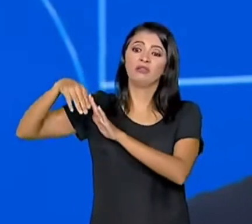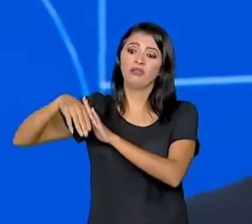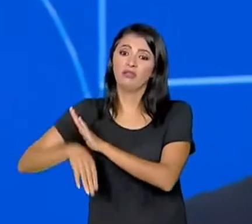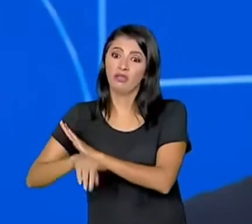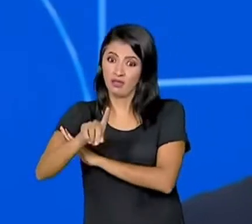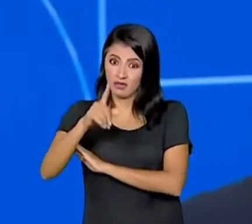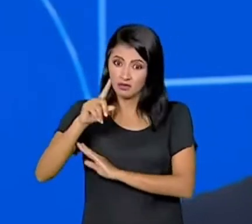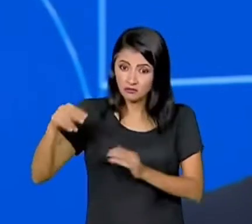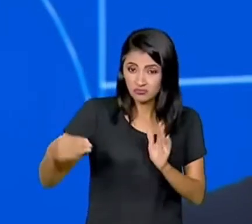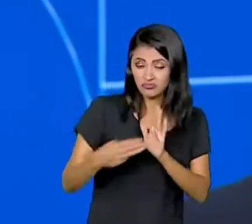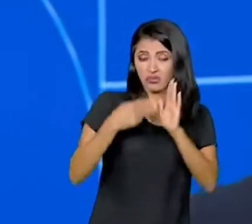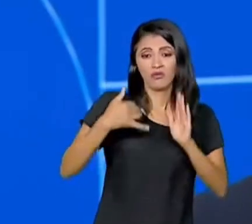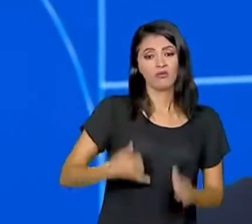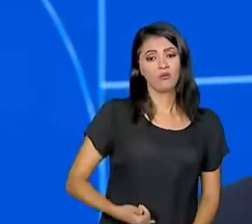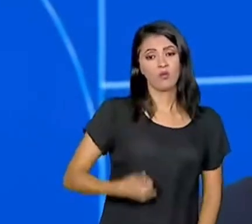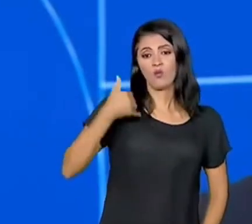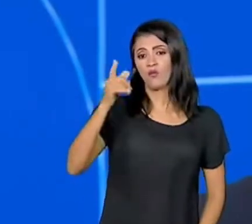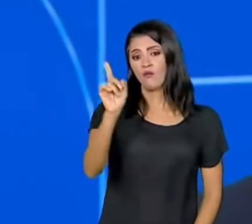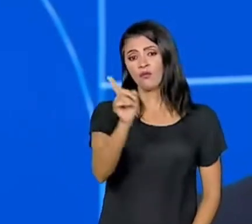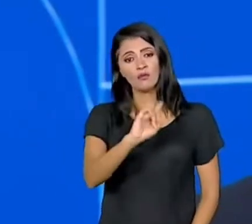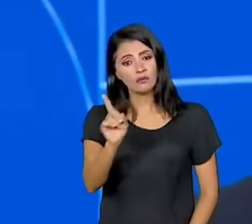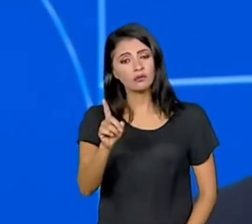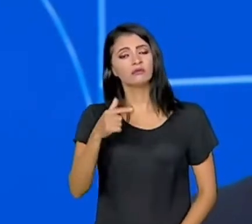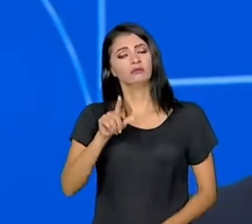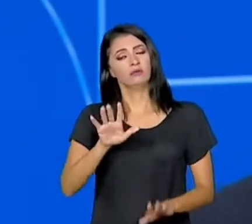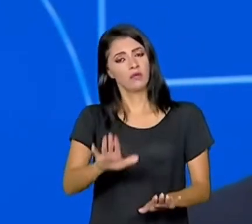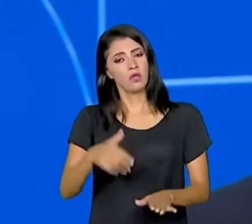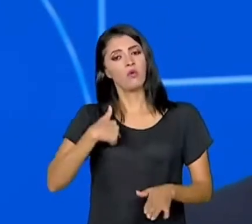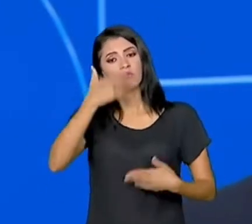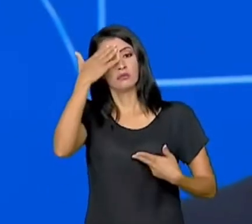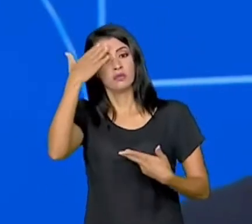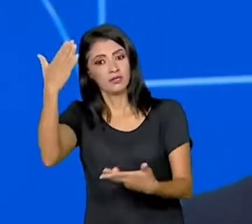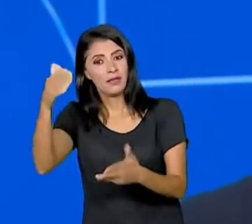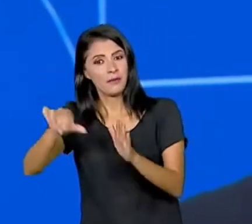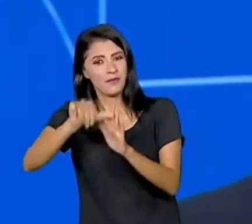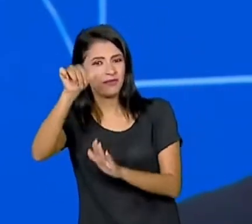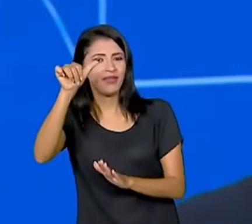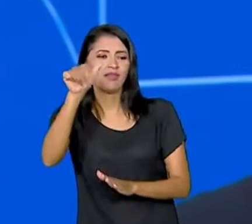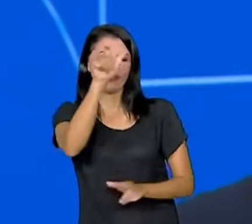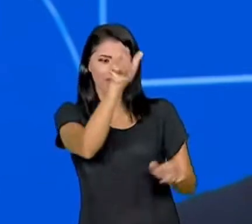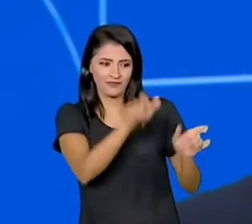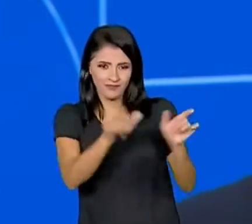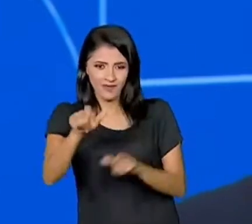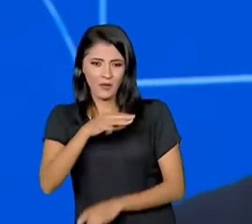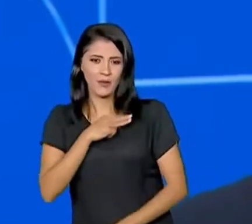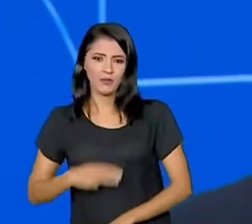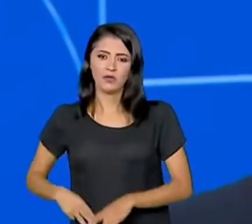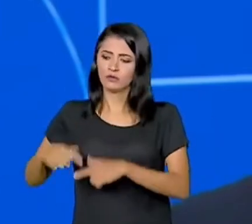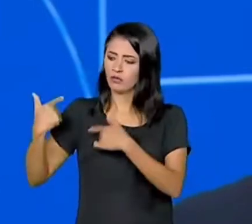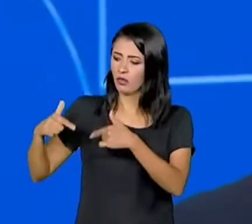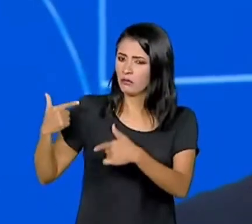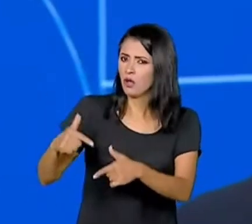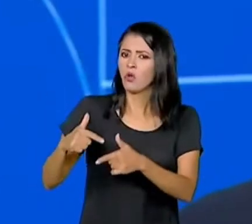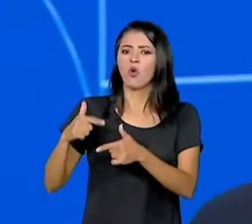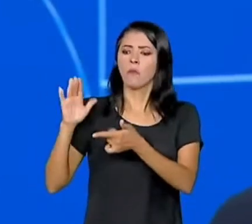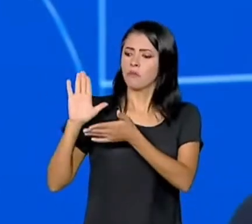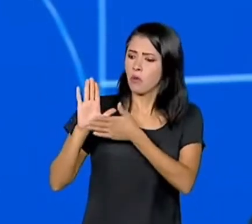de orgulho. Então, quero agradecer primeiro aos ministros que trabalharam, que participaram, que fizeram